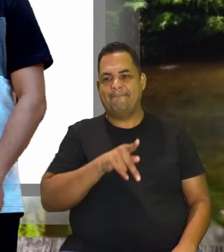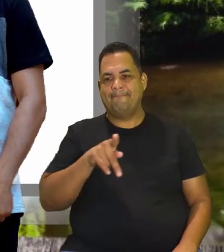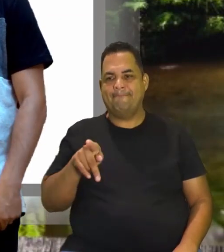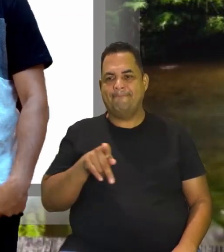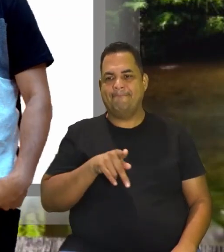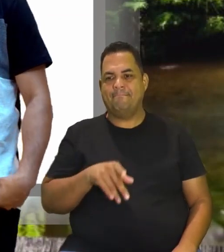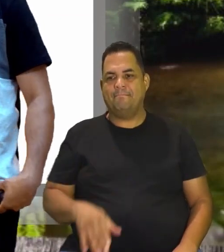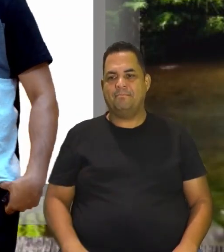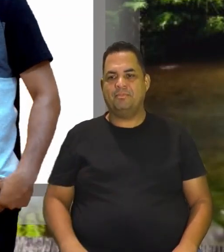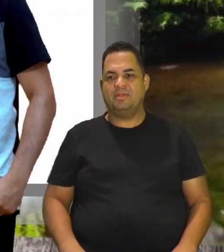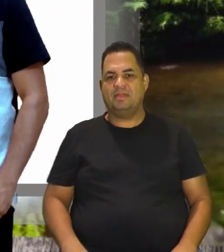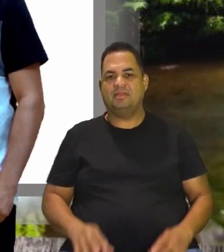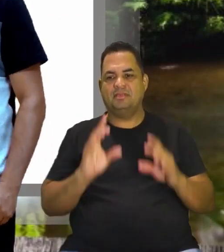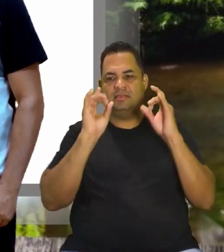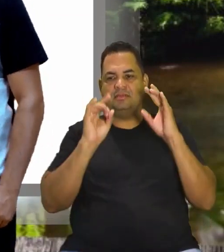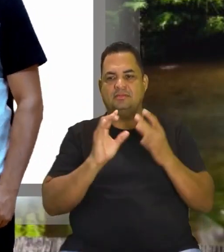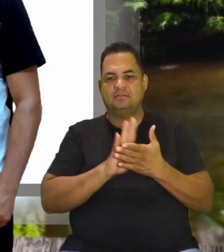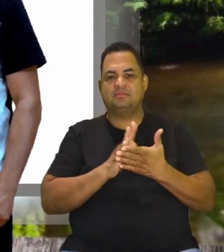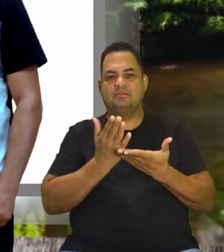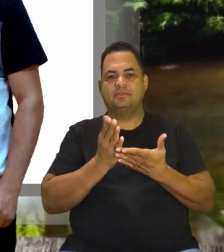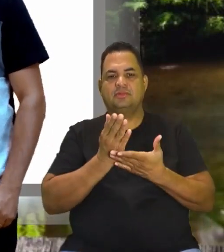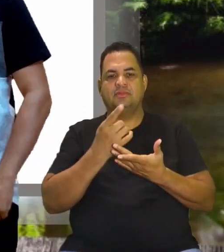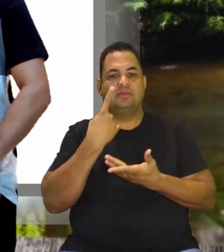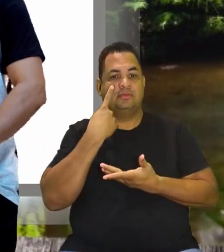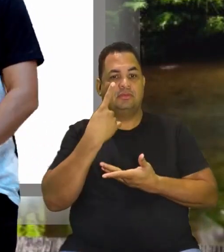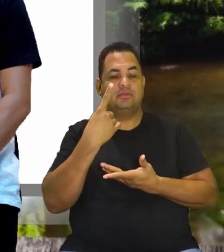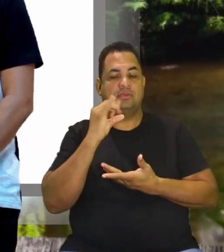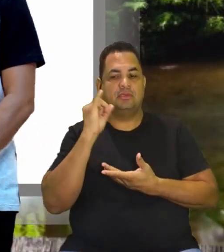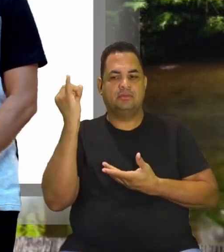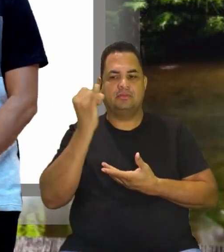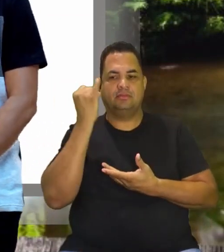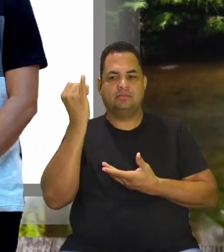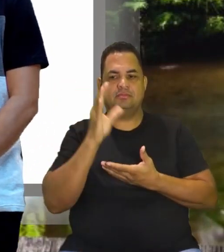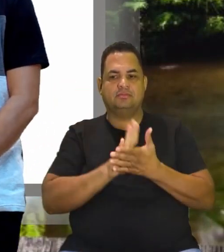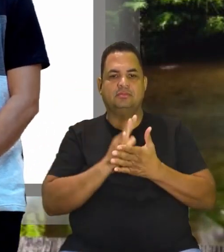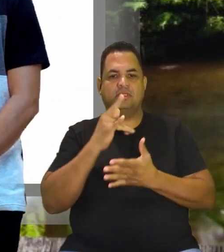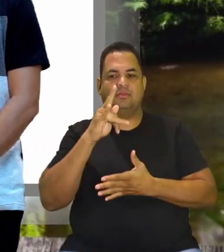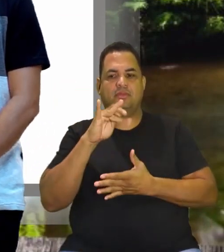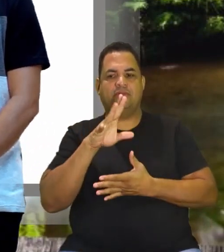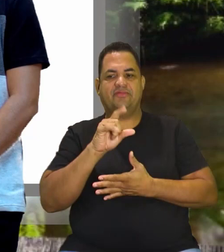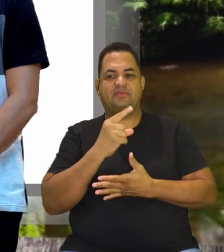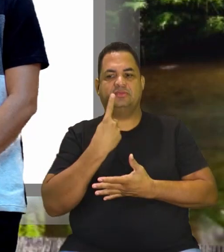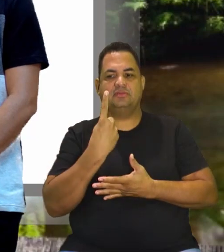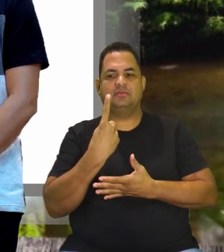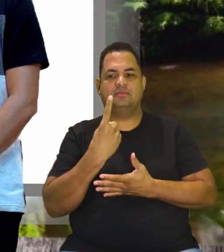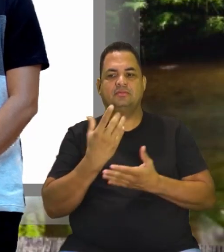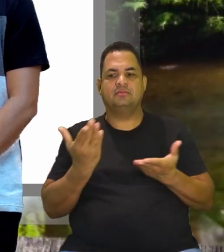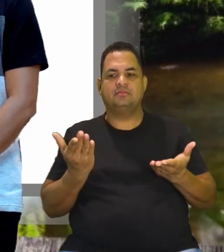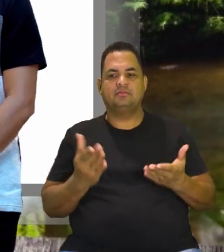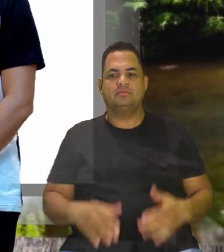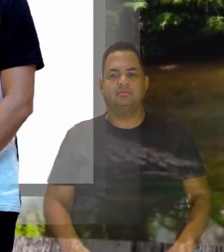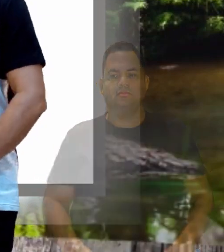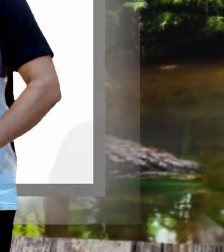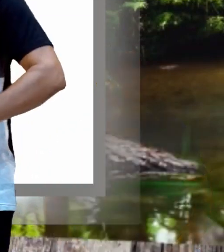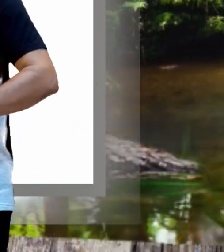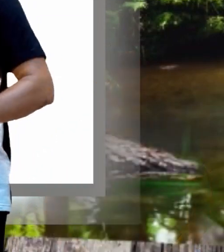É interessante. A gente mesmo. vai marcar o que é importante nessa prófase 1 da meiose. Tá bom?